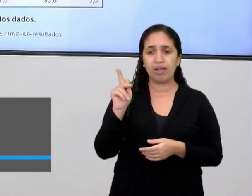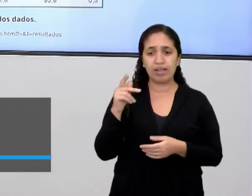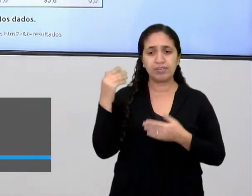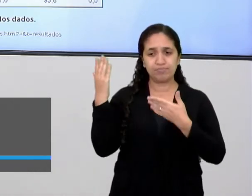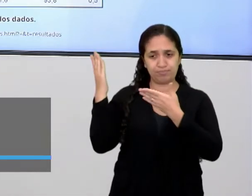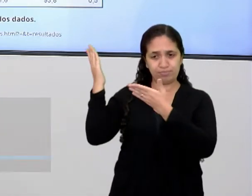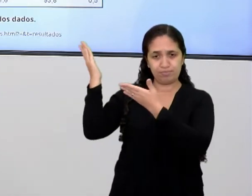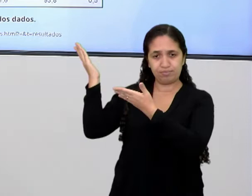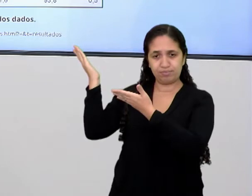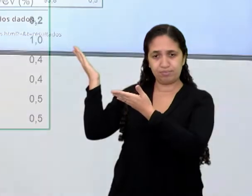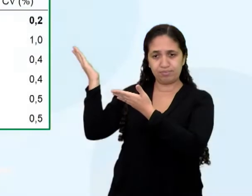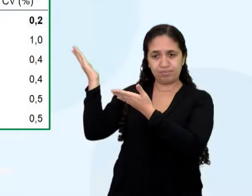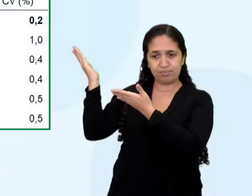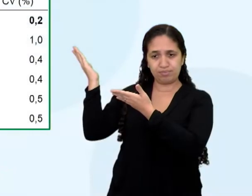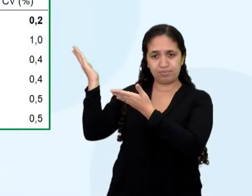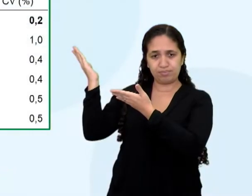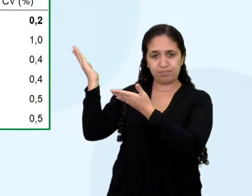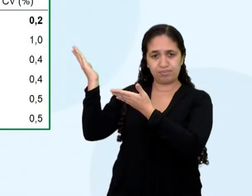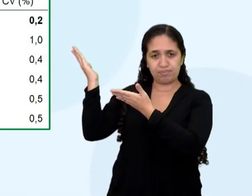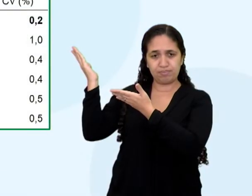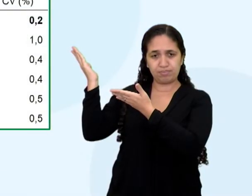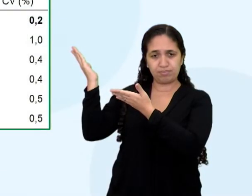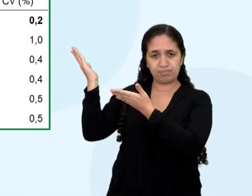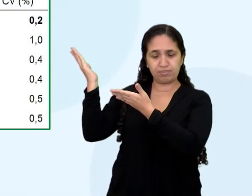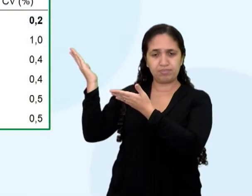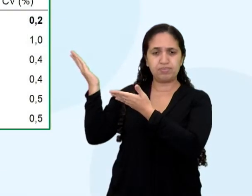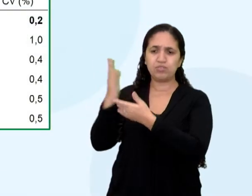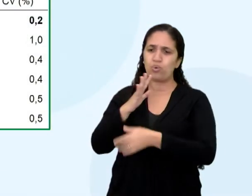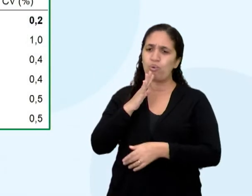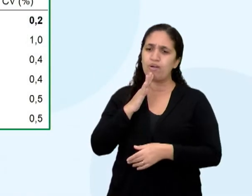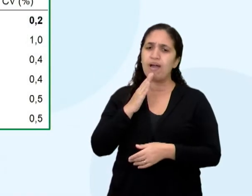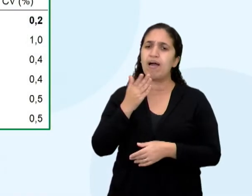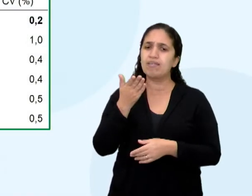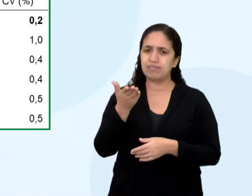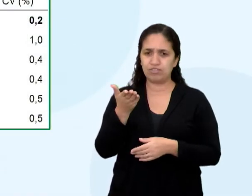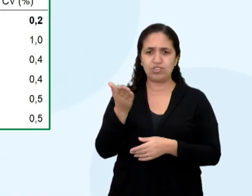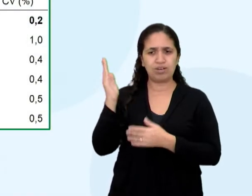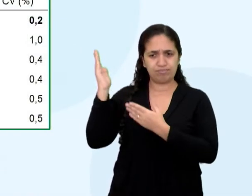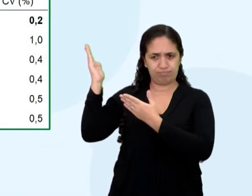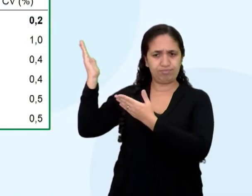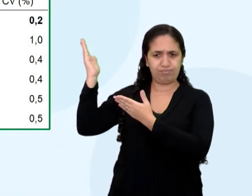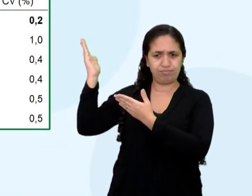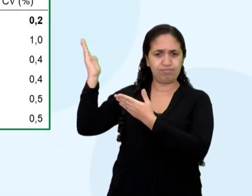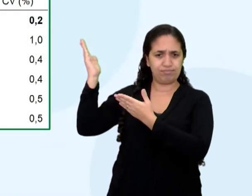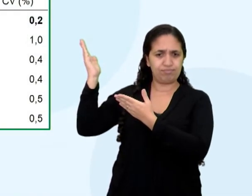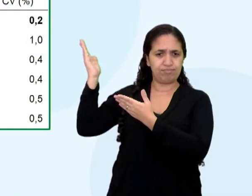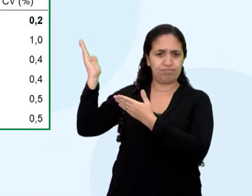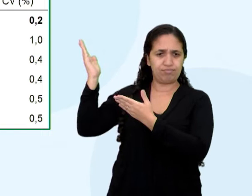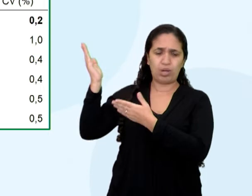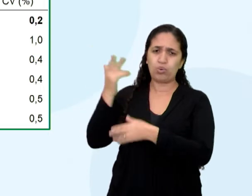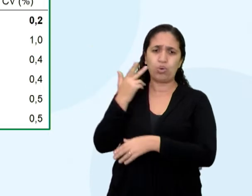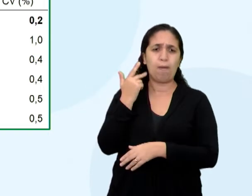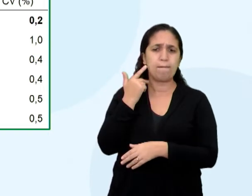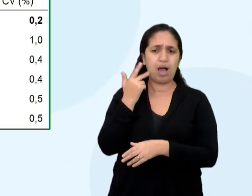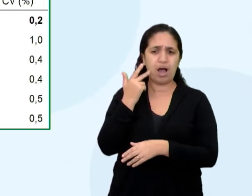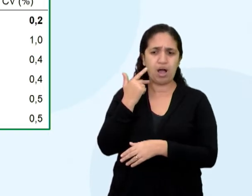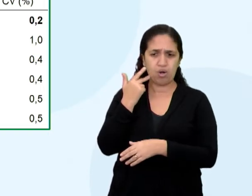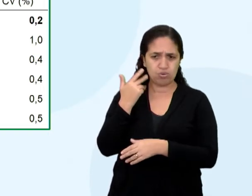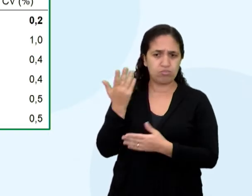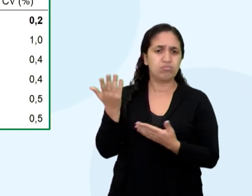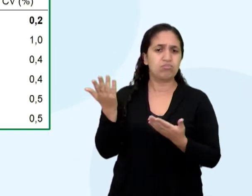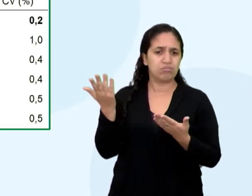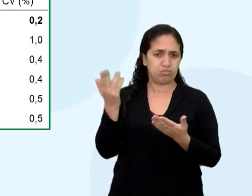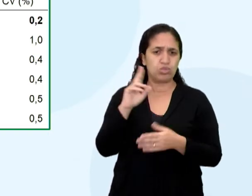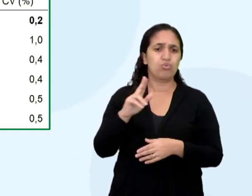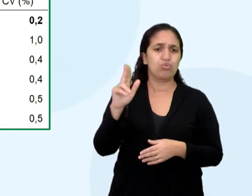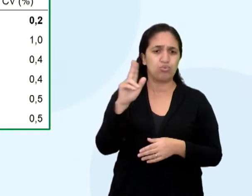aí, aparece uma tabela, é bastante conhecida de vocês, né? Parece que esse é o padrão de tabelas aí que a gente